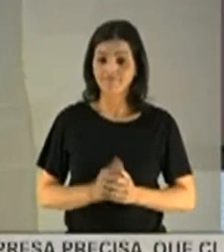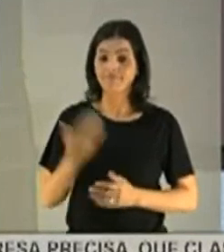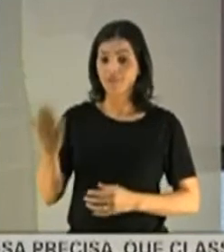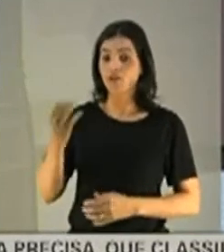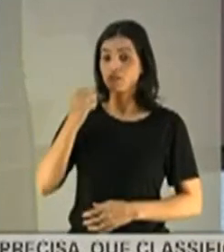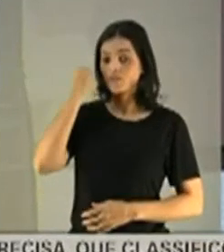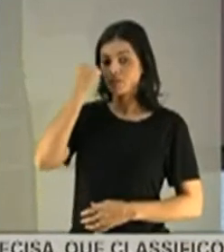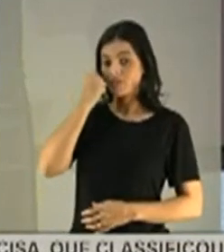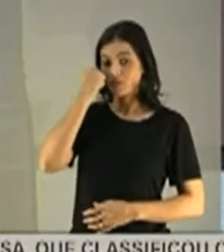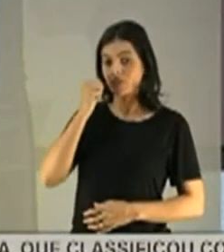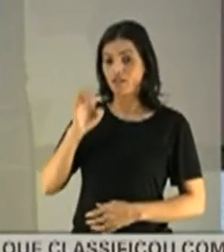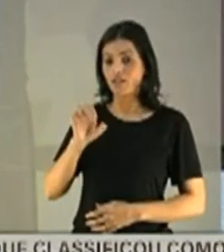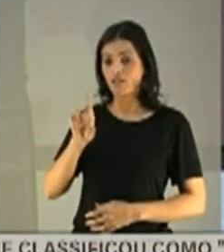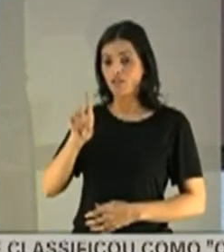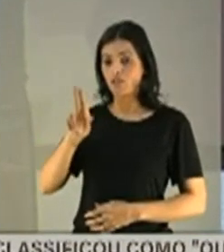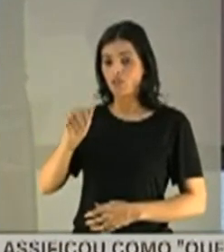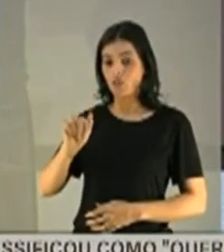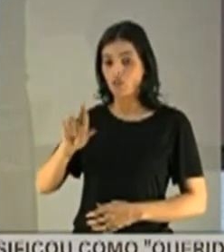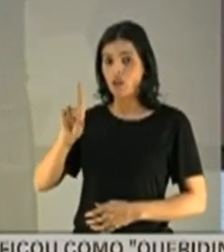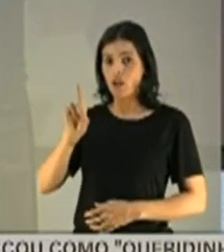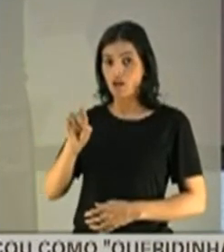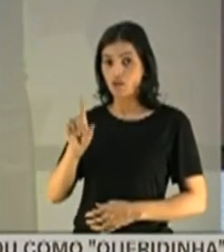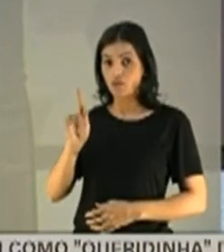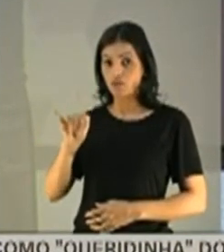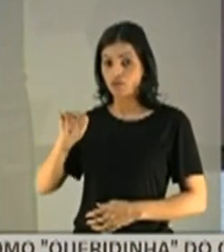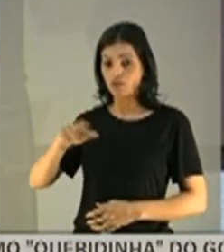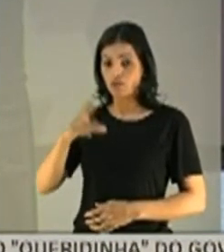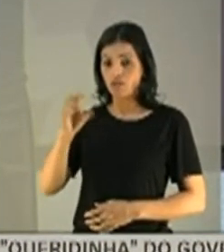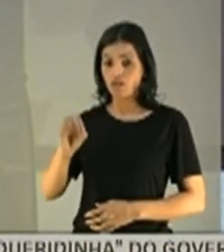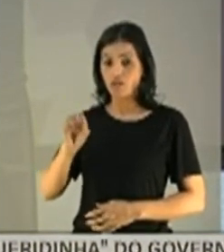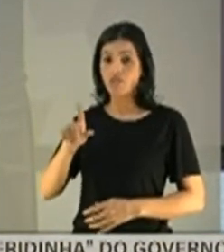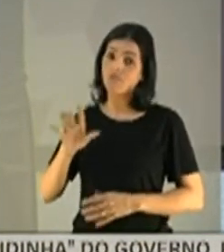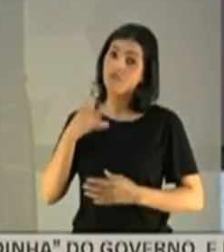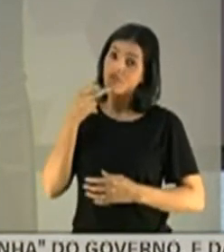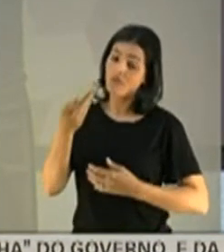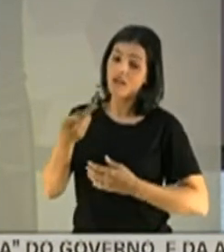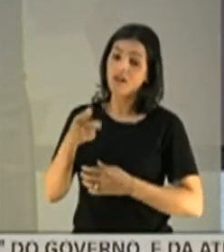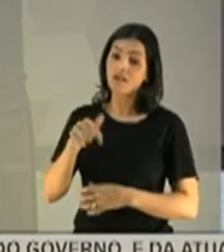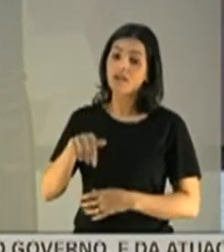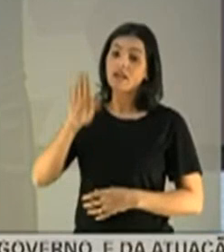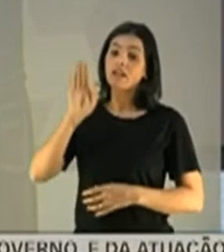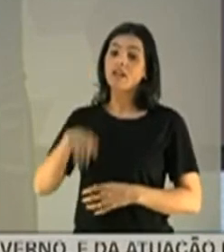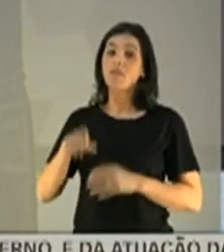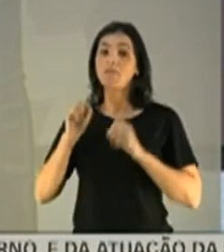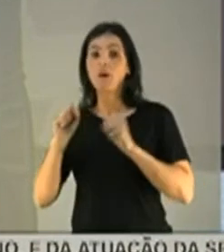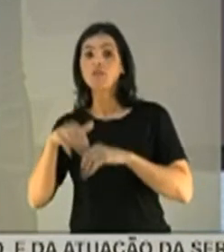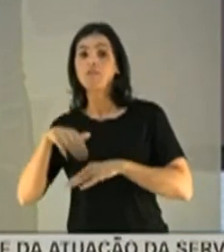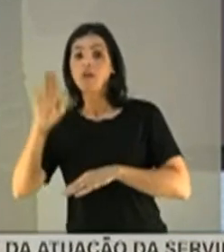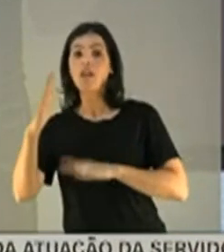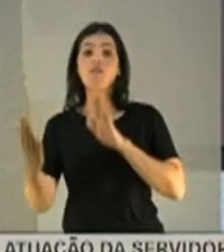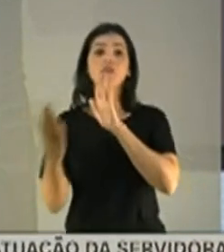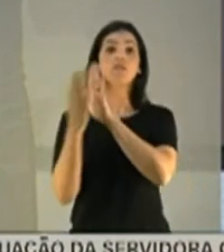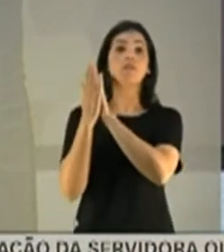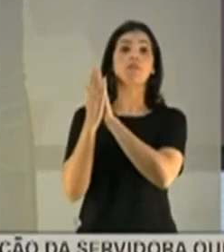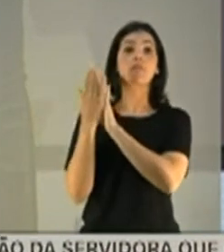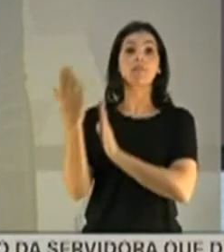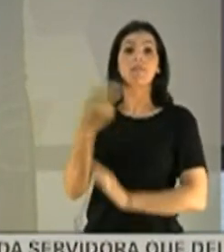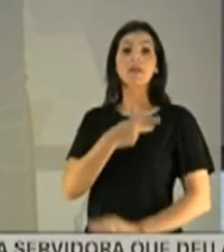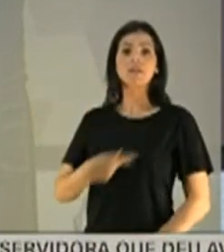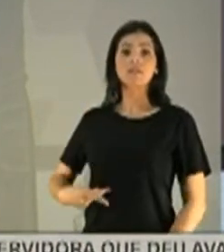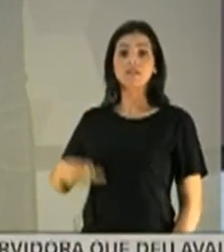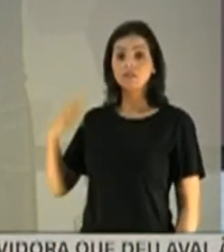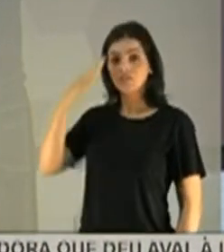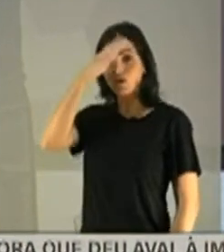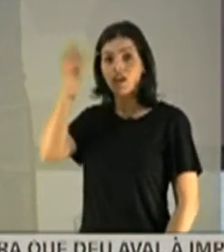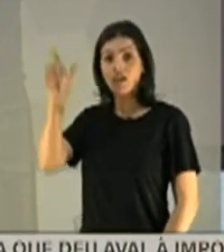senador Eduardo Girão, quem pode mais, pode menos. Eu fui no presidente da República que me